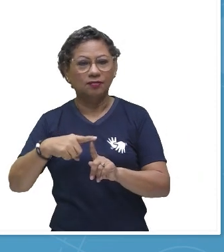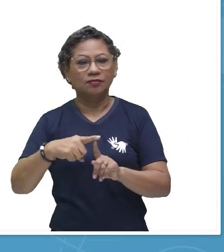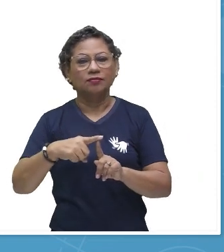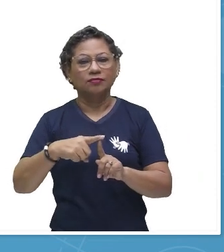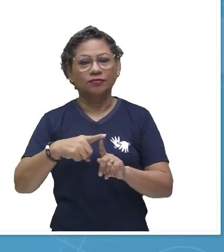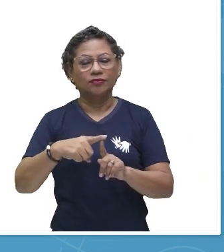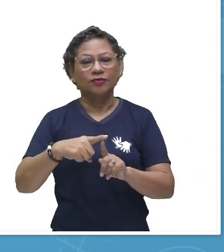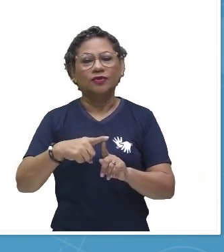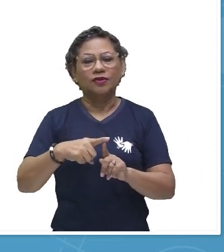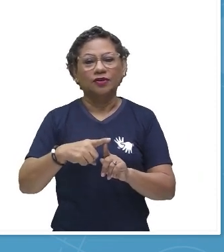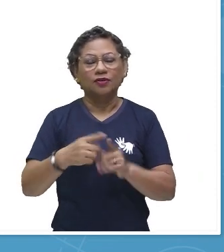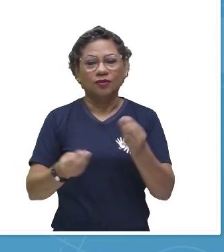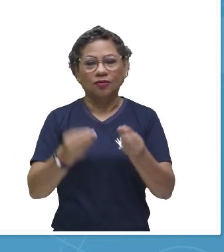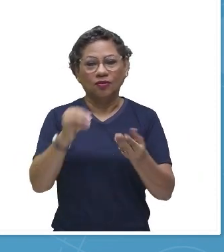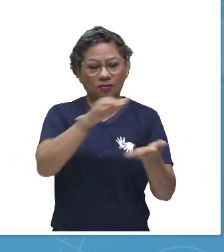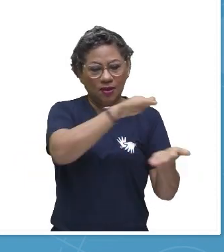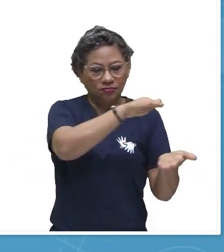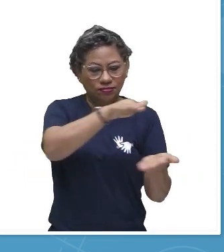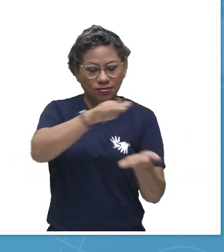aos planos.